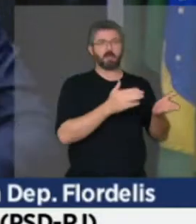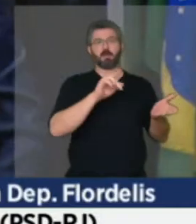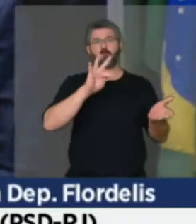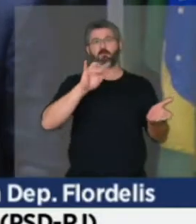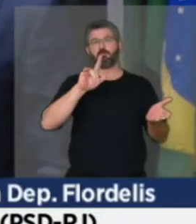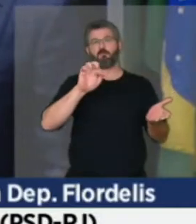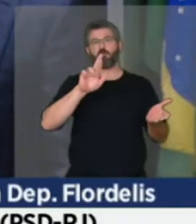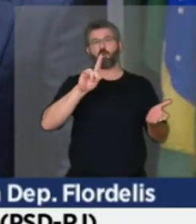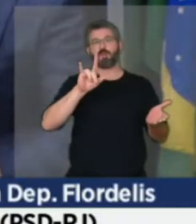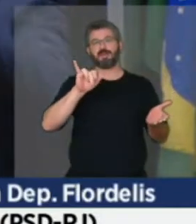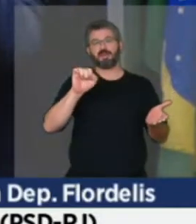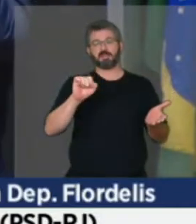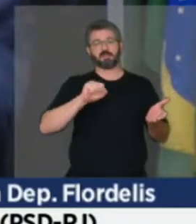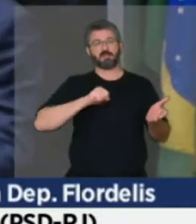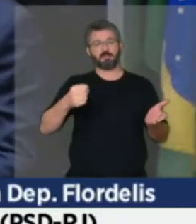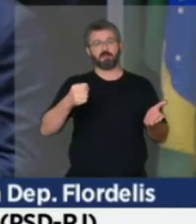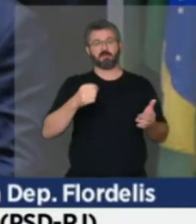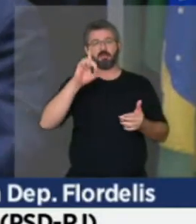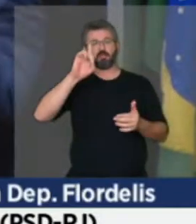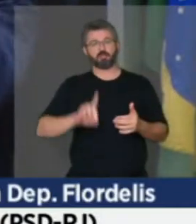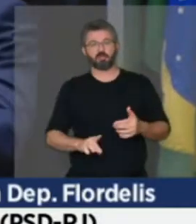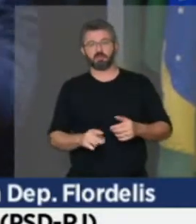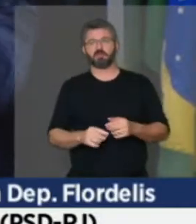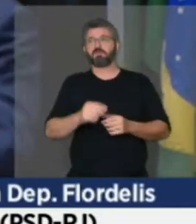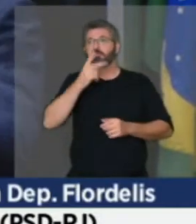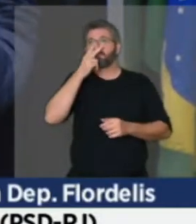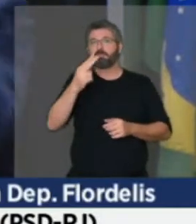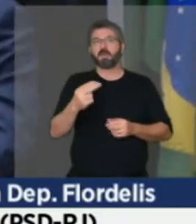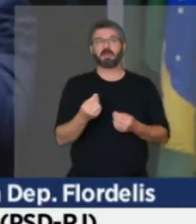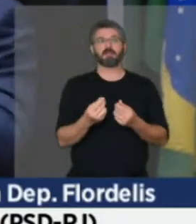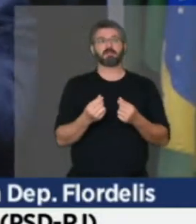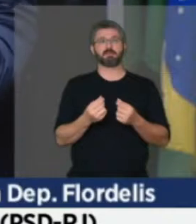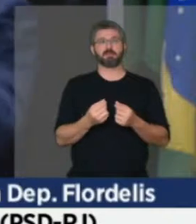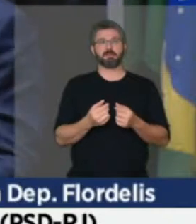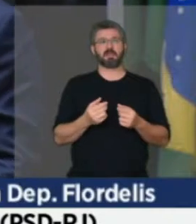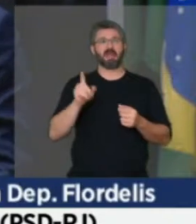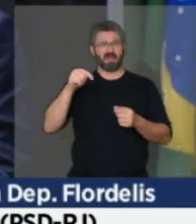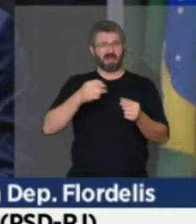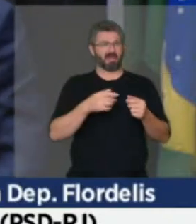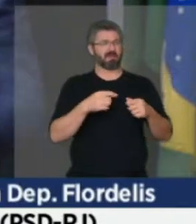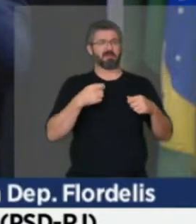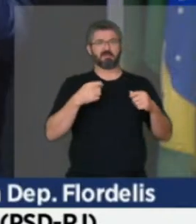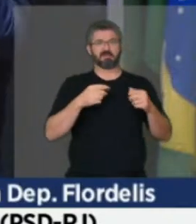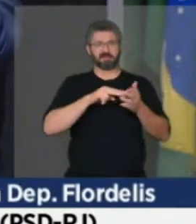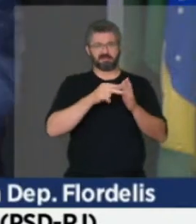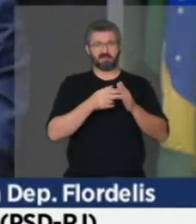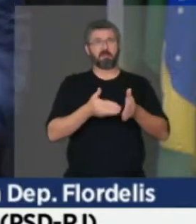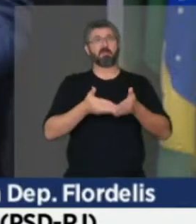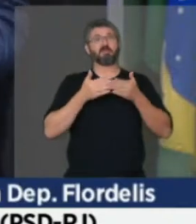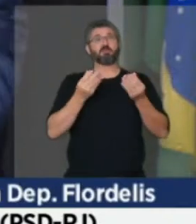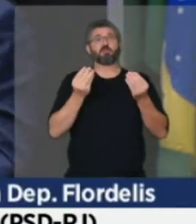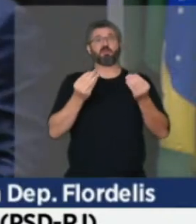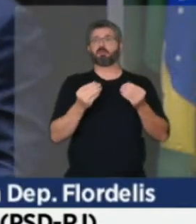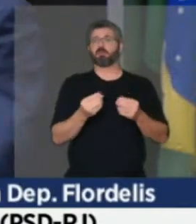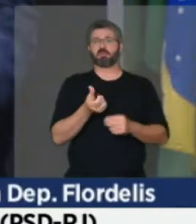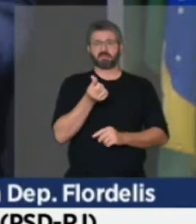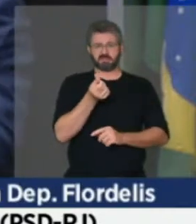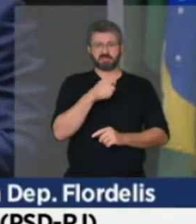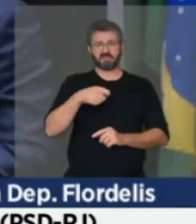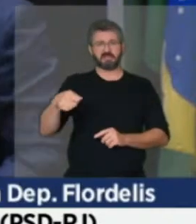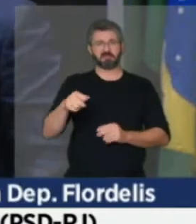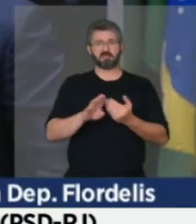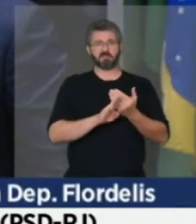defender. Me parece que não é demais pedir aos senhores e às senhoras suspensão de 6 meses